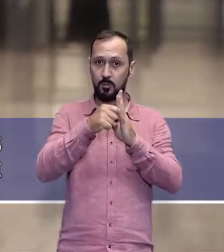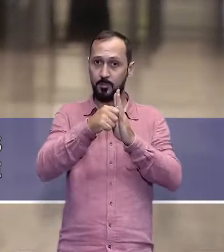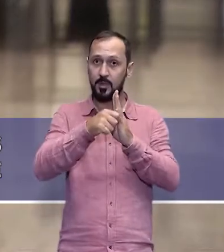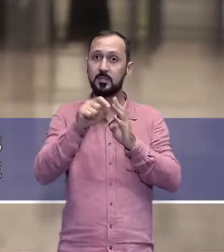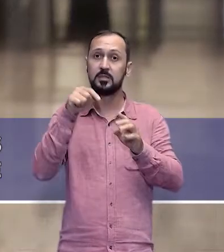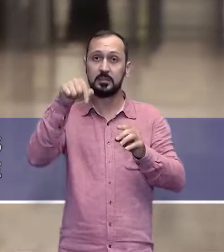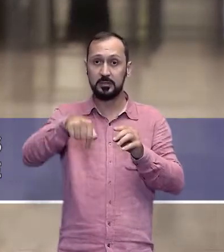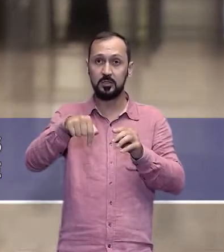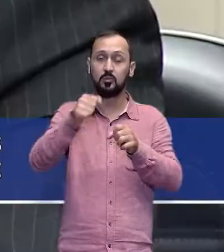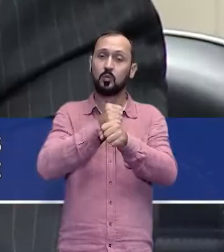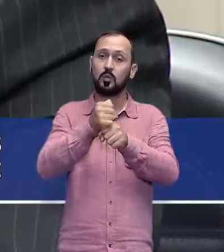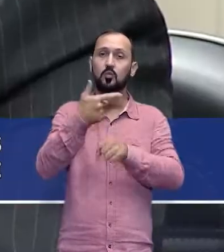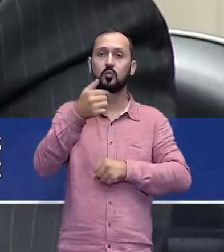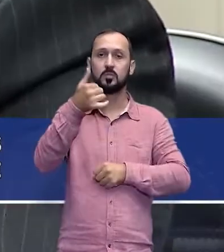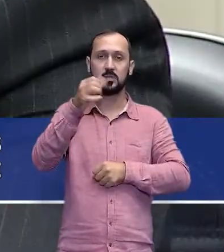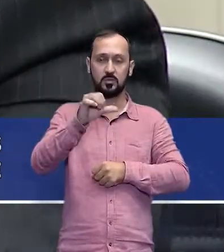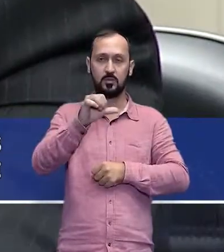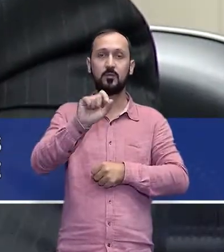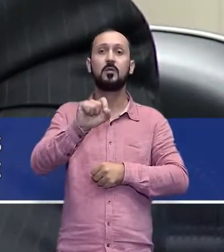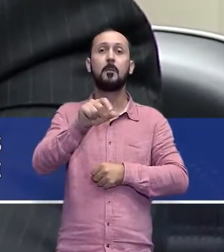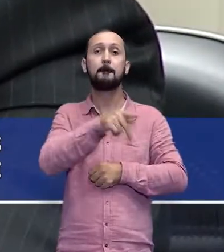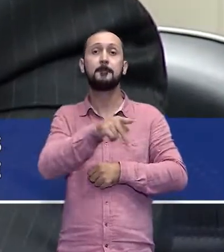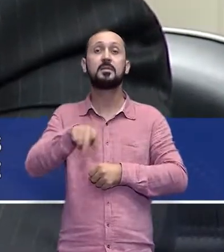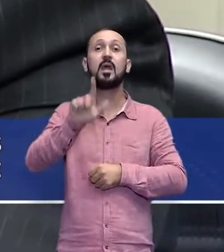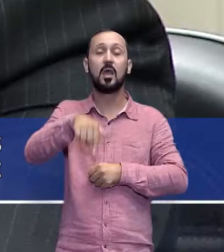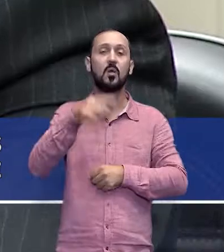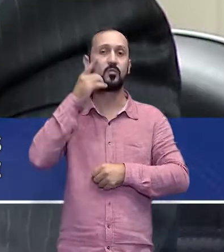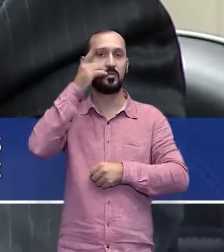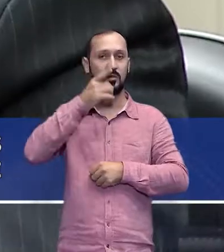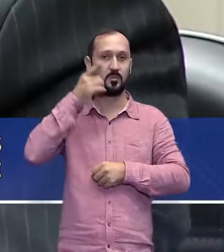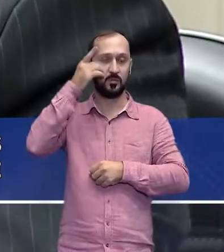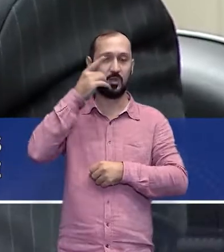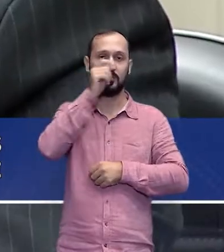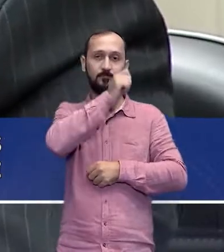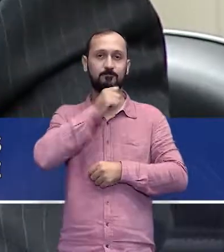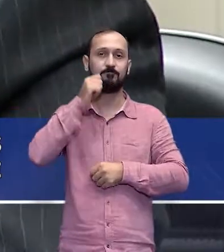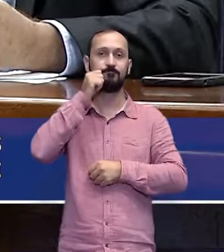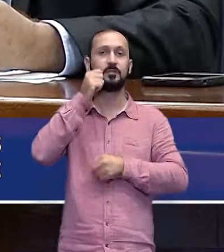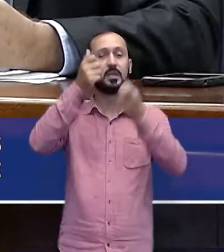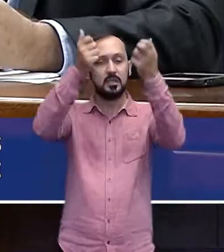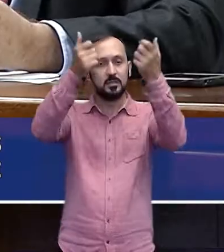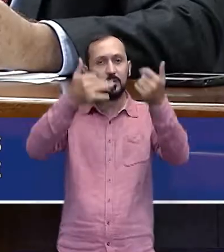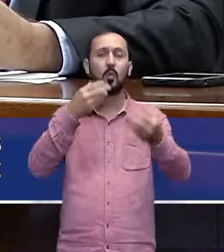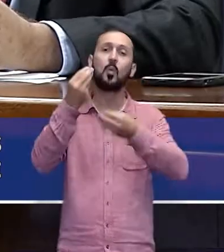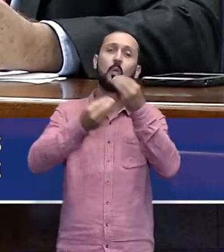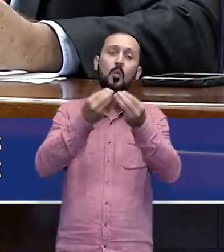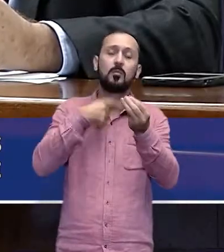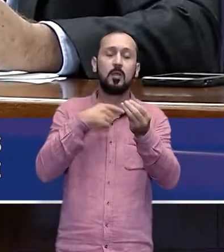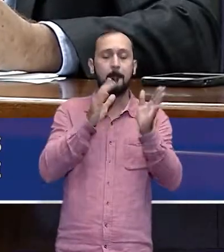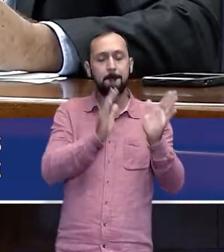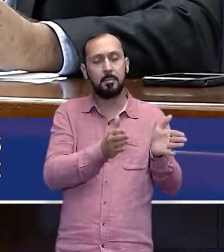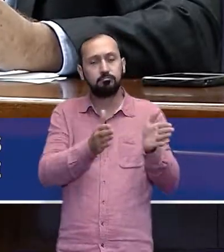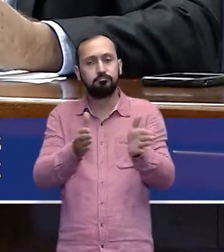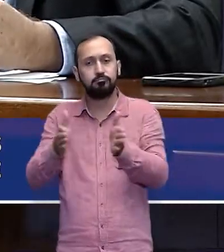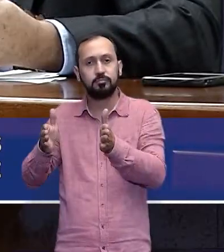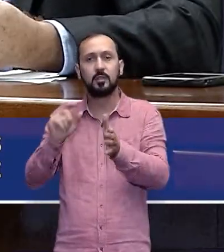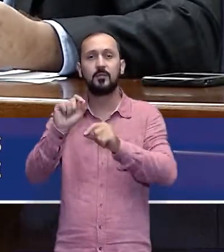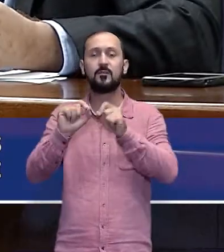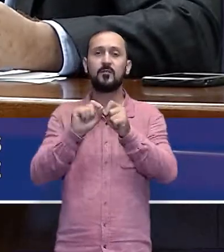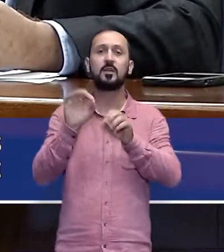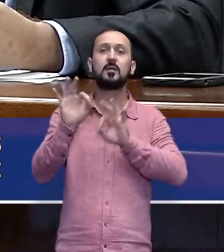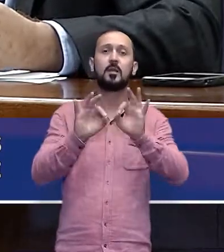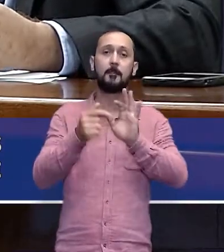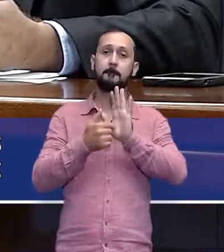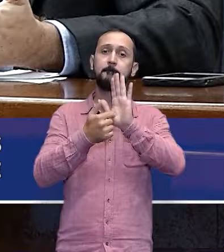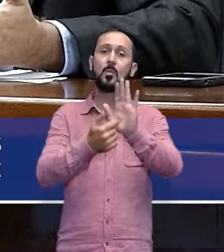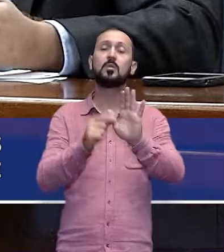de 2019. A comissão é presidida pelo deputado Antônio Vaz, que falou sobre a dinâmica da audiência, cuja realização